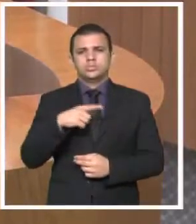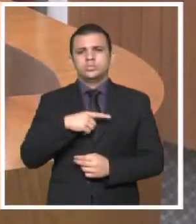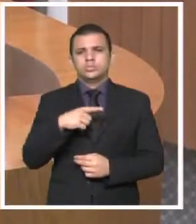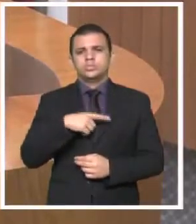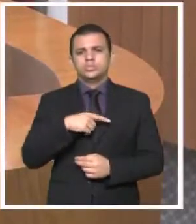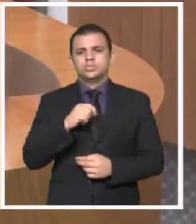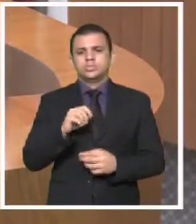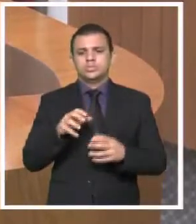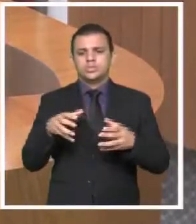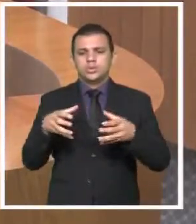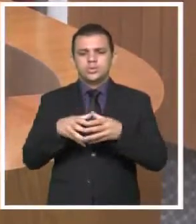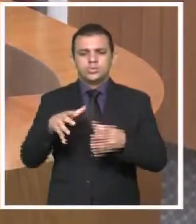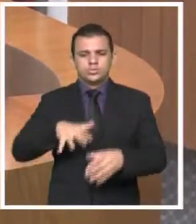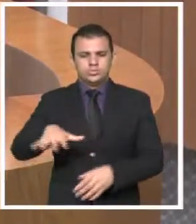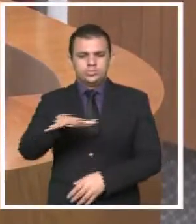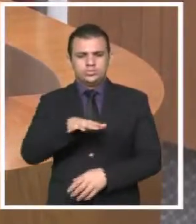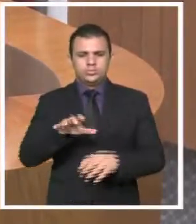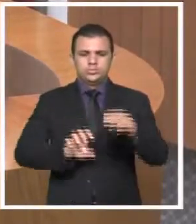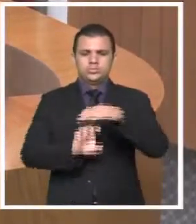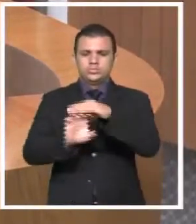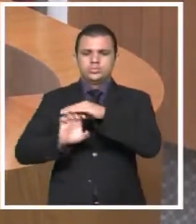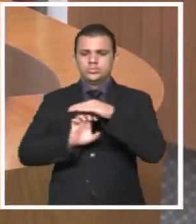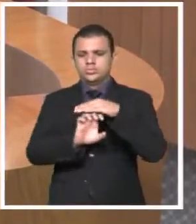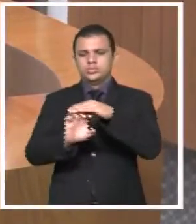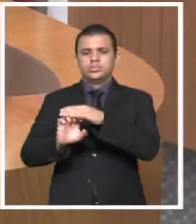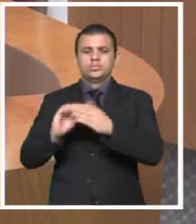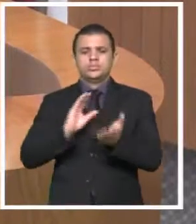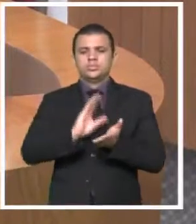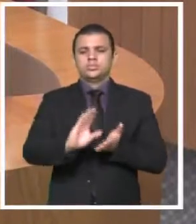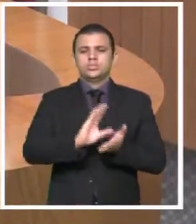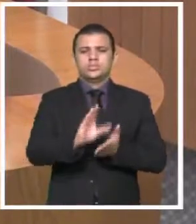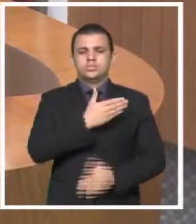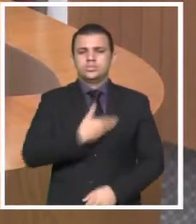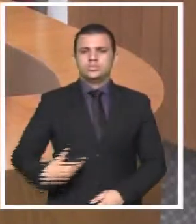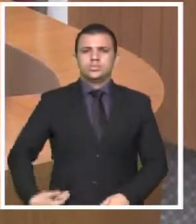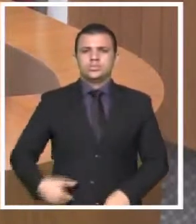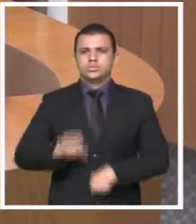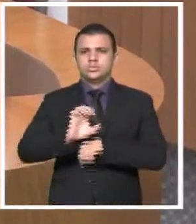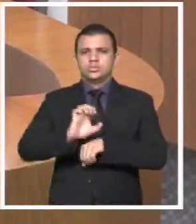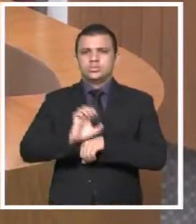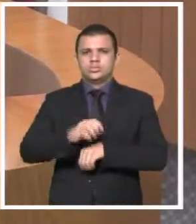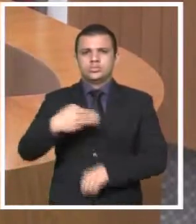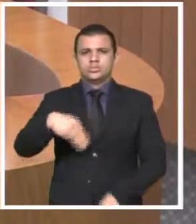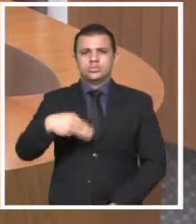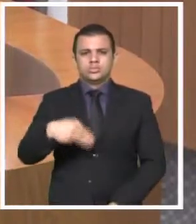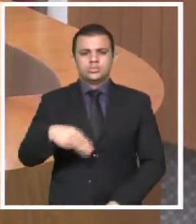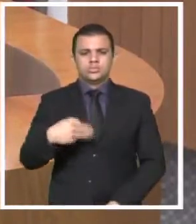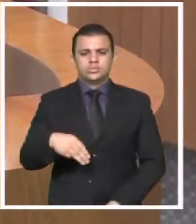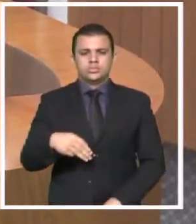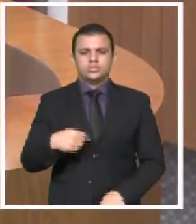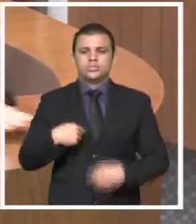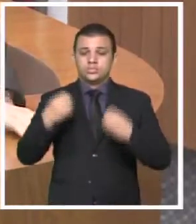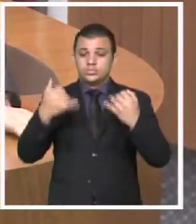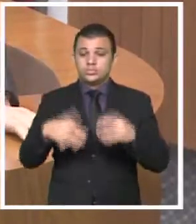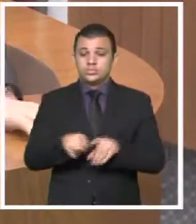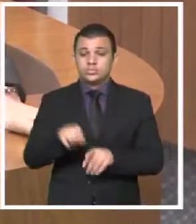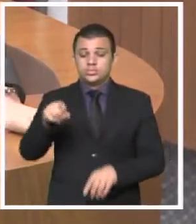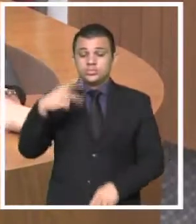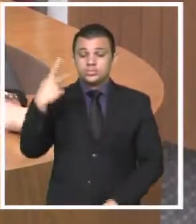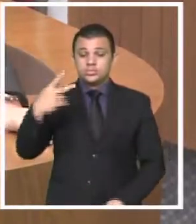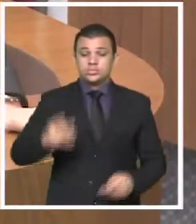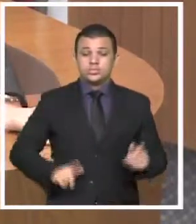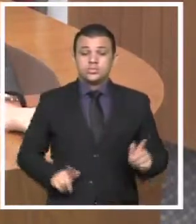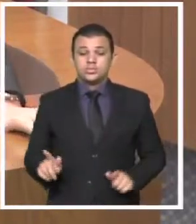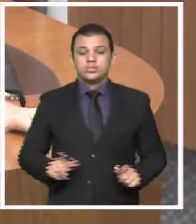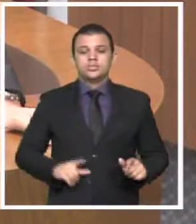um investimento do governo do Estado do Maranhão, e aqui eu abro um parêntese, o primo de Vossa Excelência fez uma matéria e divulgou